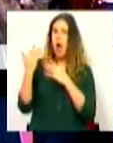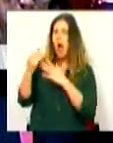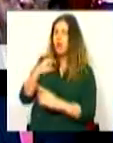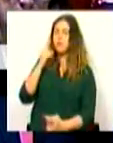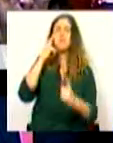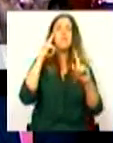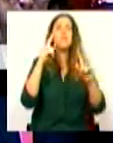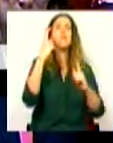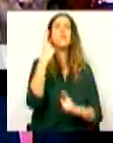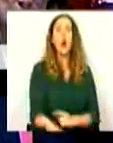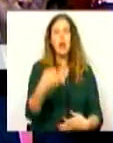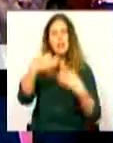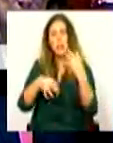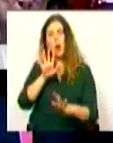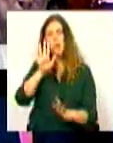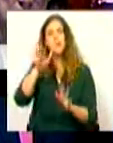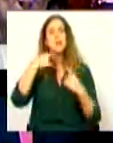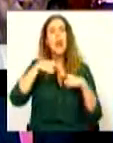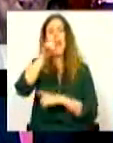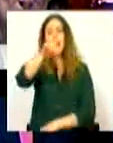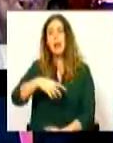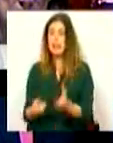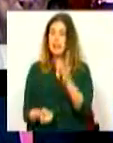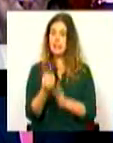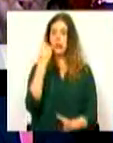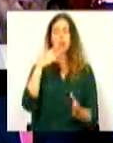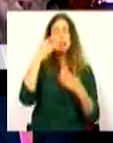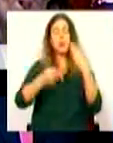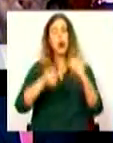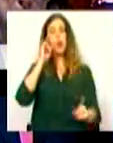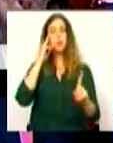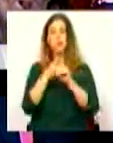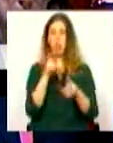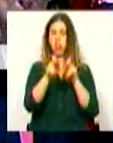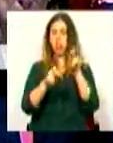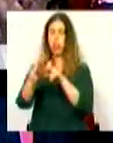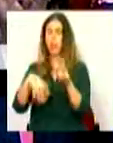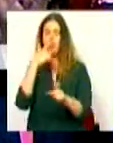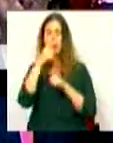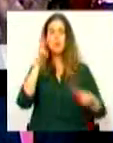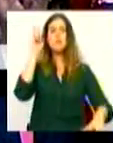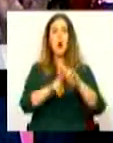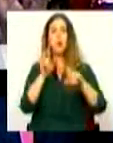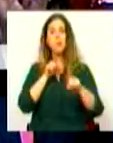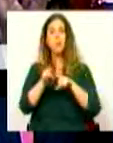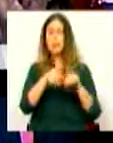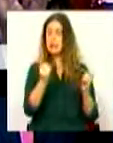odioso Tribunal Plenário e a criação de tribunais para julgar presos políticos com